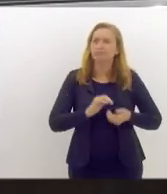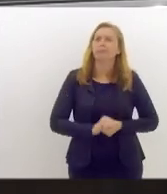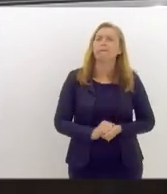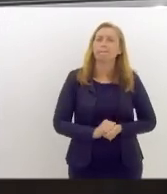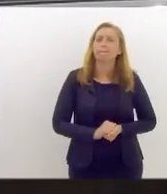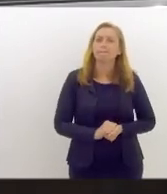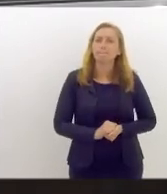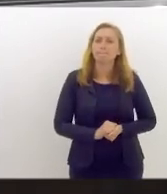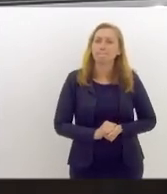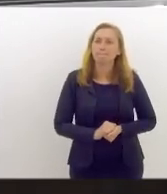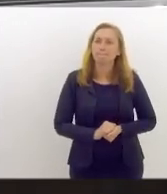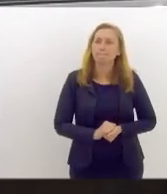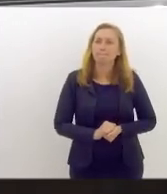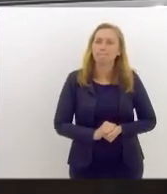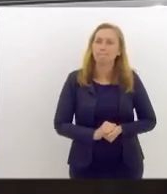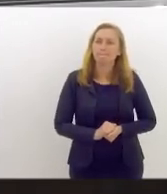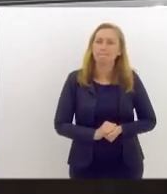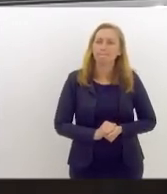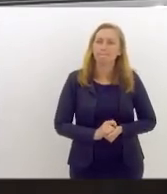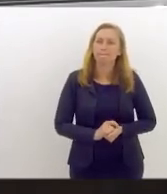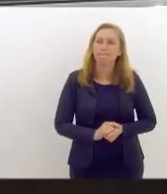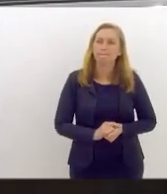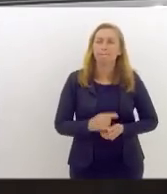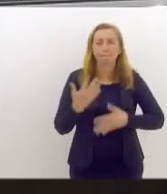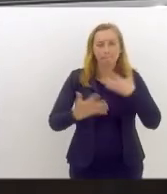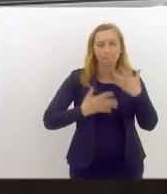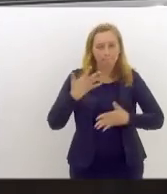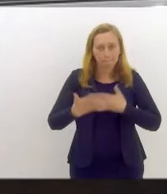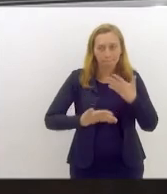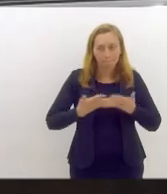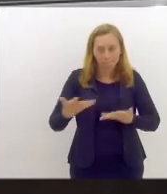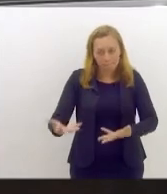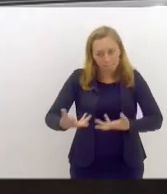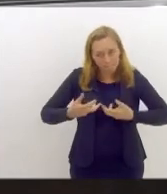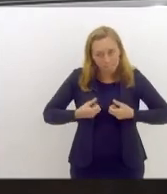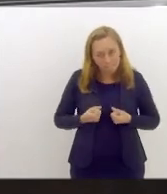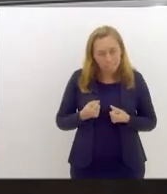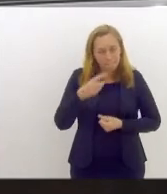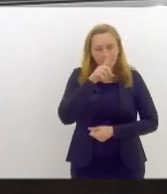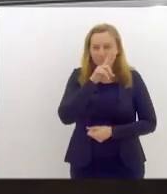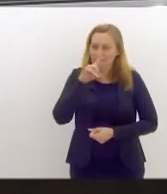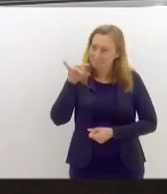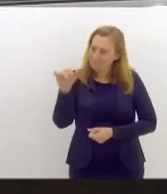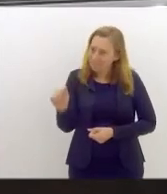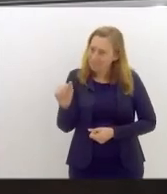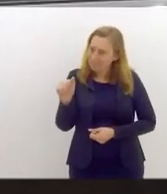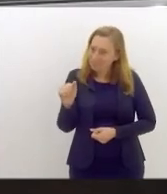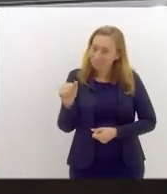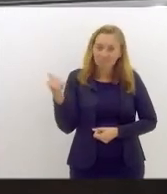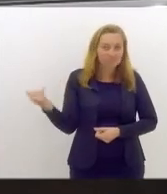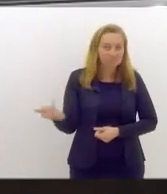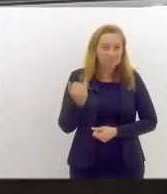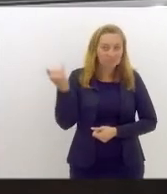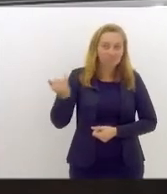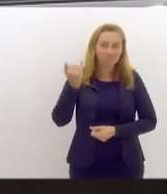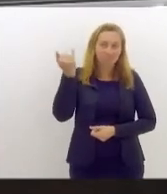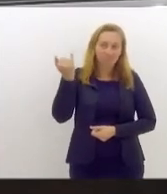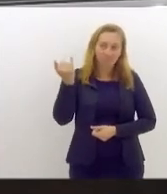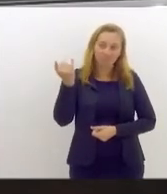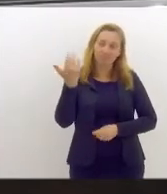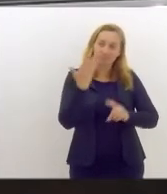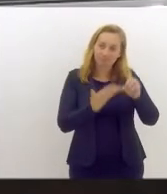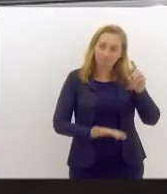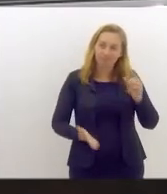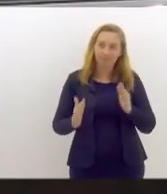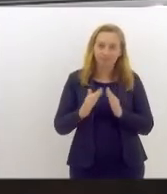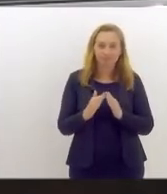e É com grande alegria que recebo nessa data essa importante comenta desta